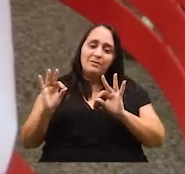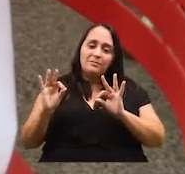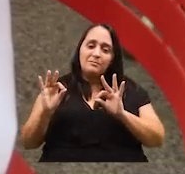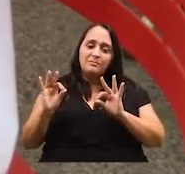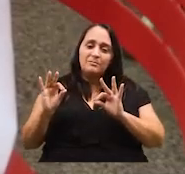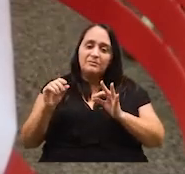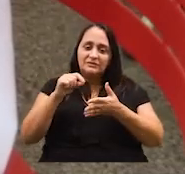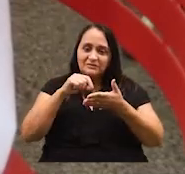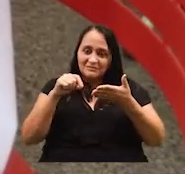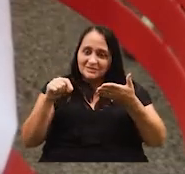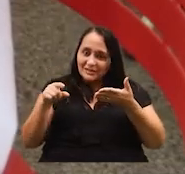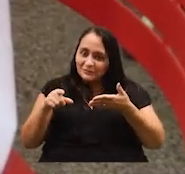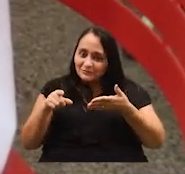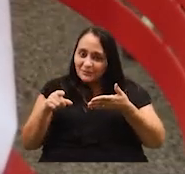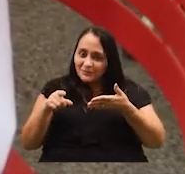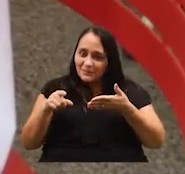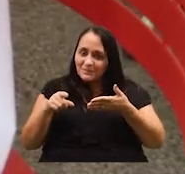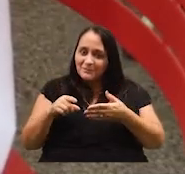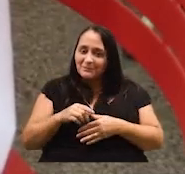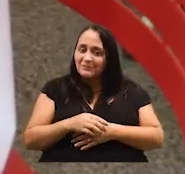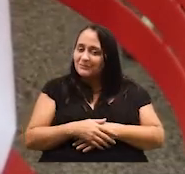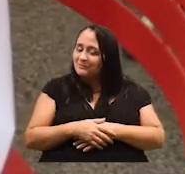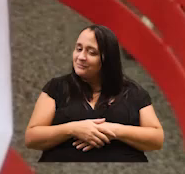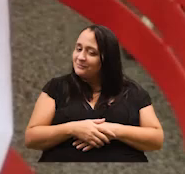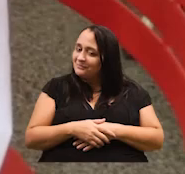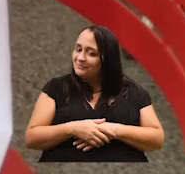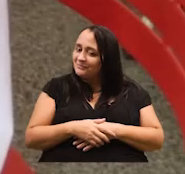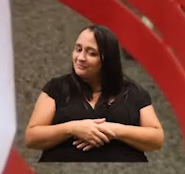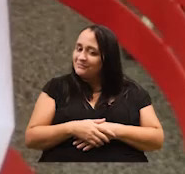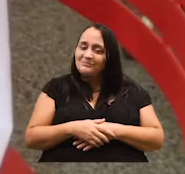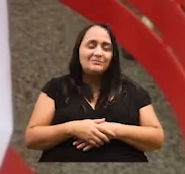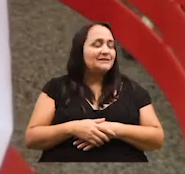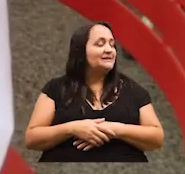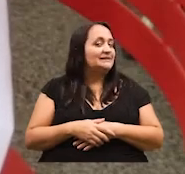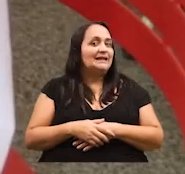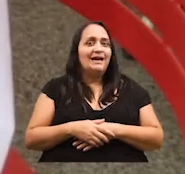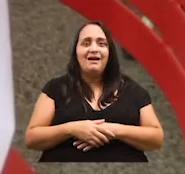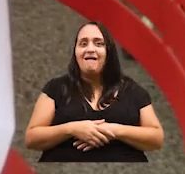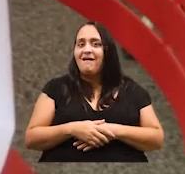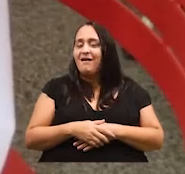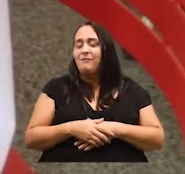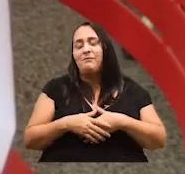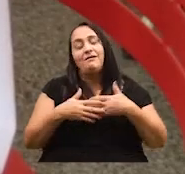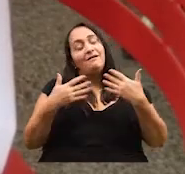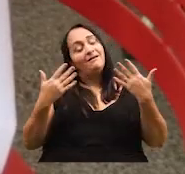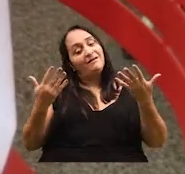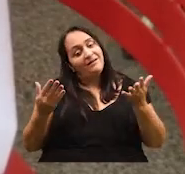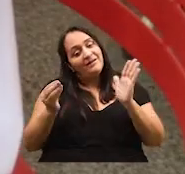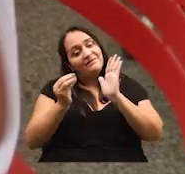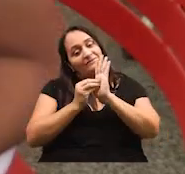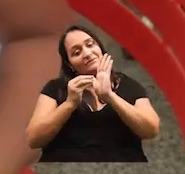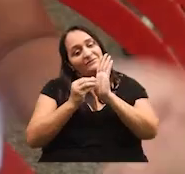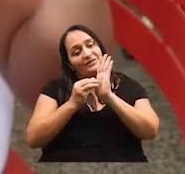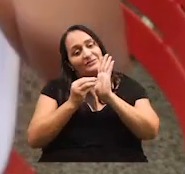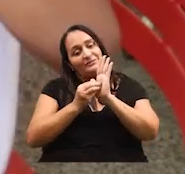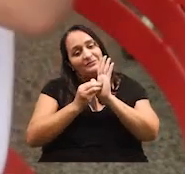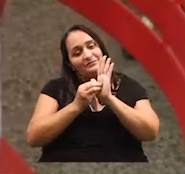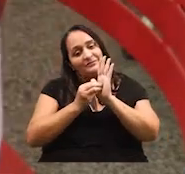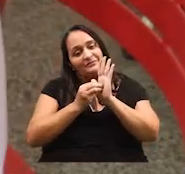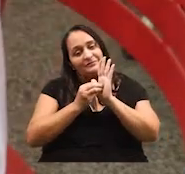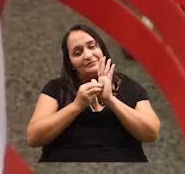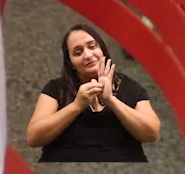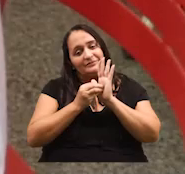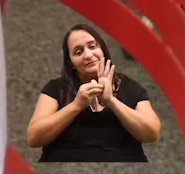anotou alguma coisa? Do modo de preparo? Não, então faltou isso, né? Então, você